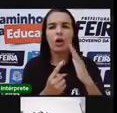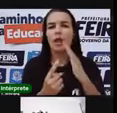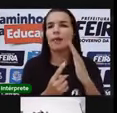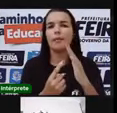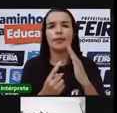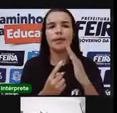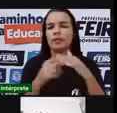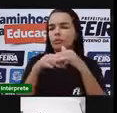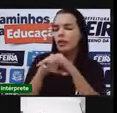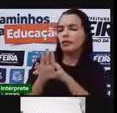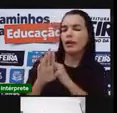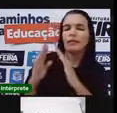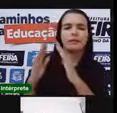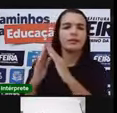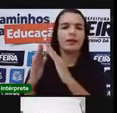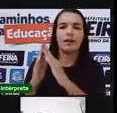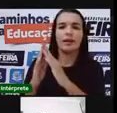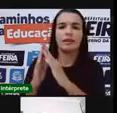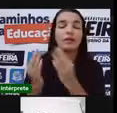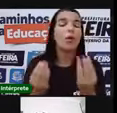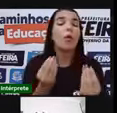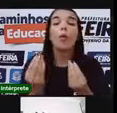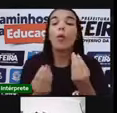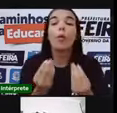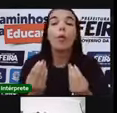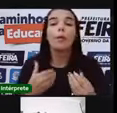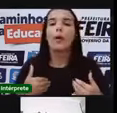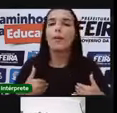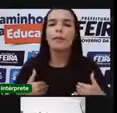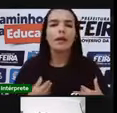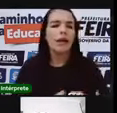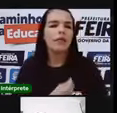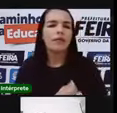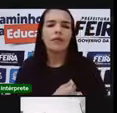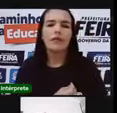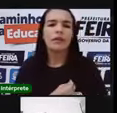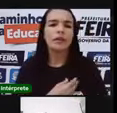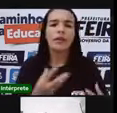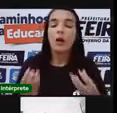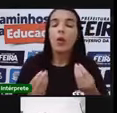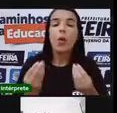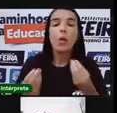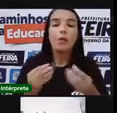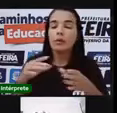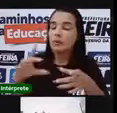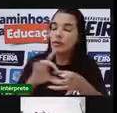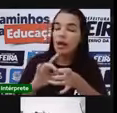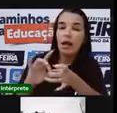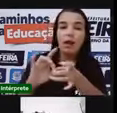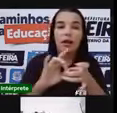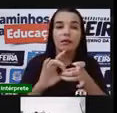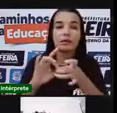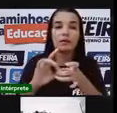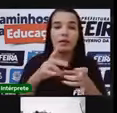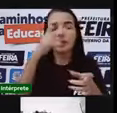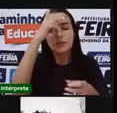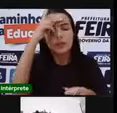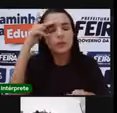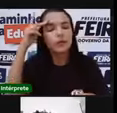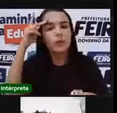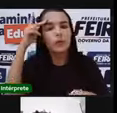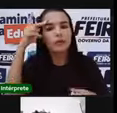guardada, reservado, como é que está meu convívio? Como é que está minha relação? Ela está